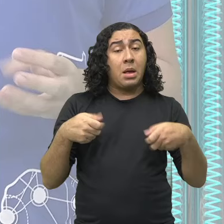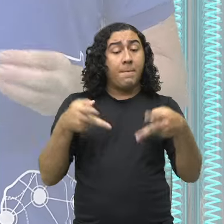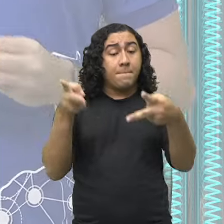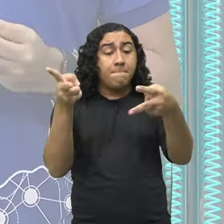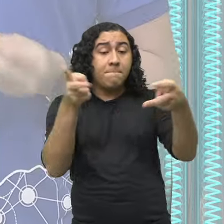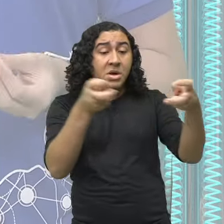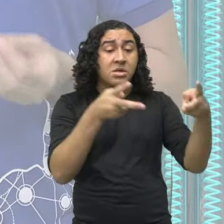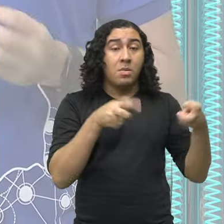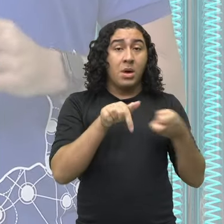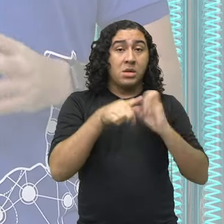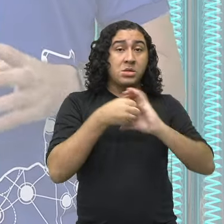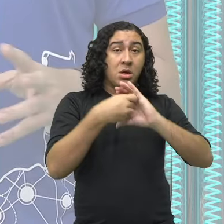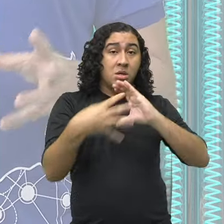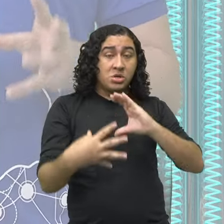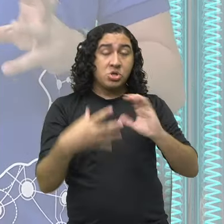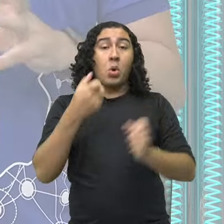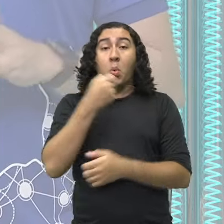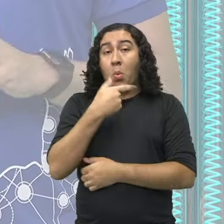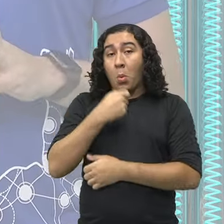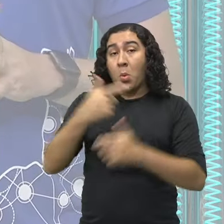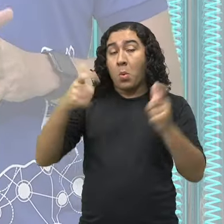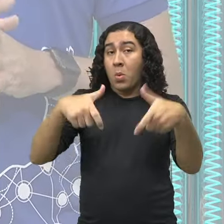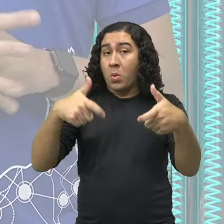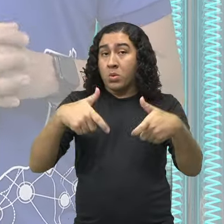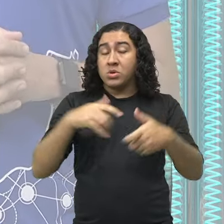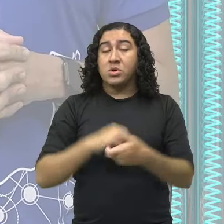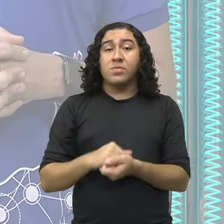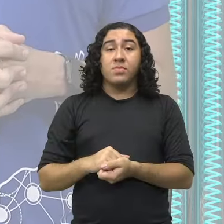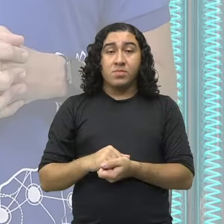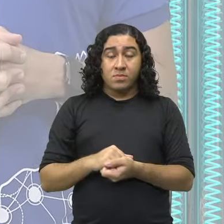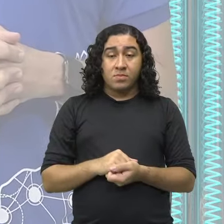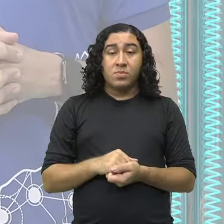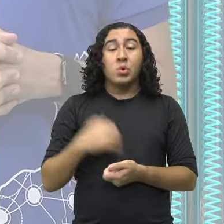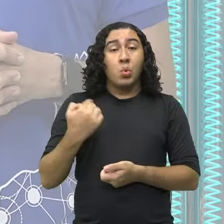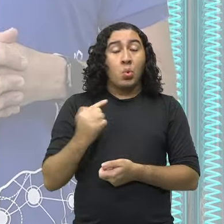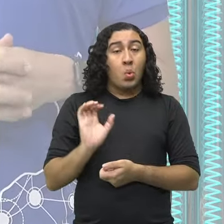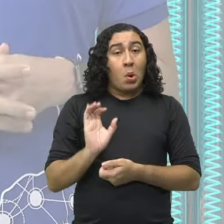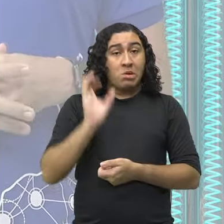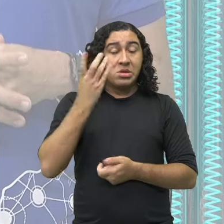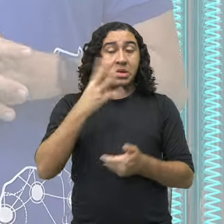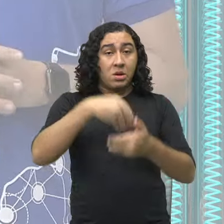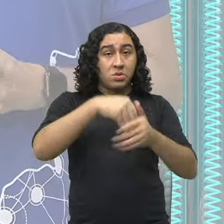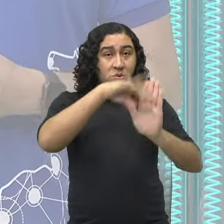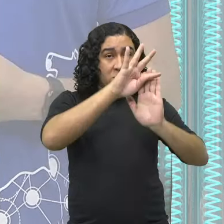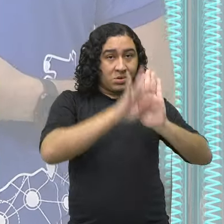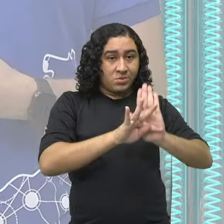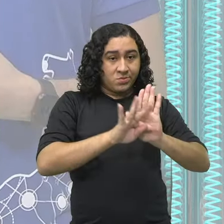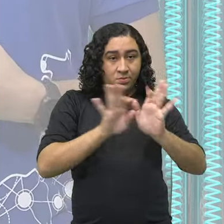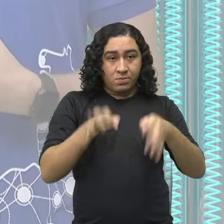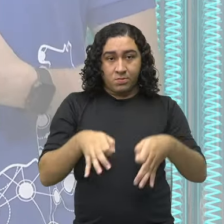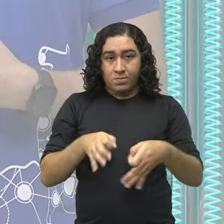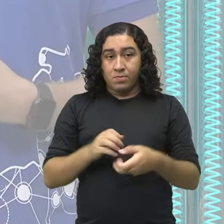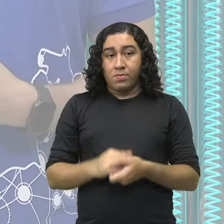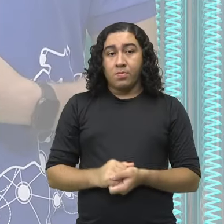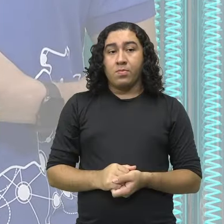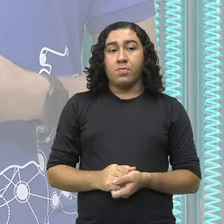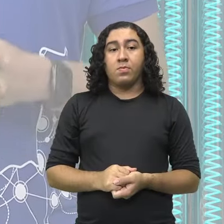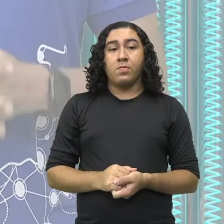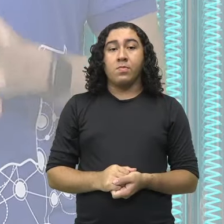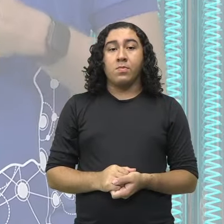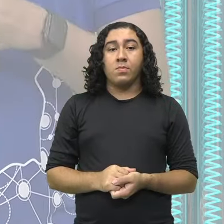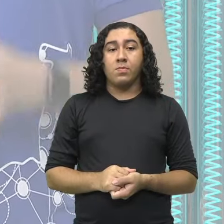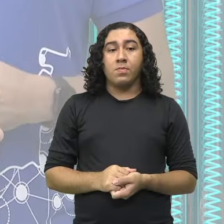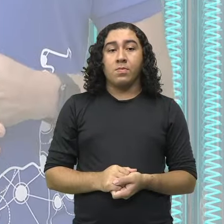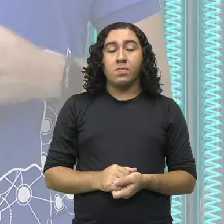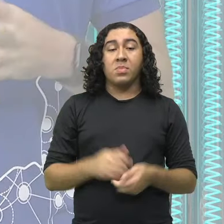né, essas características do humor presente aí nesses nossos textos, tá? Continuando, então,